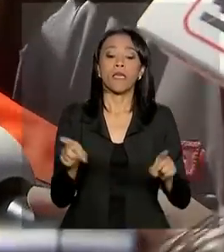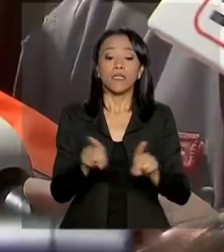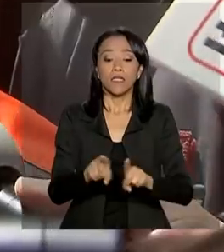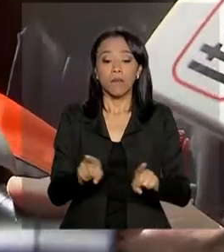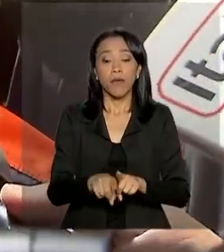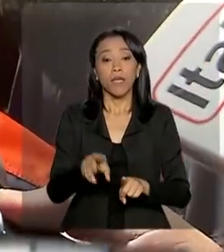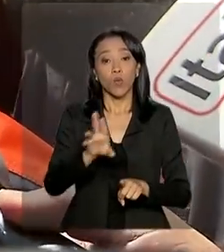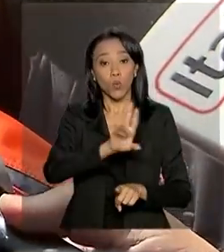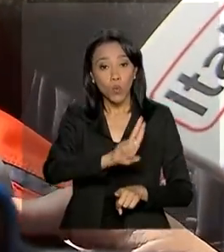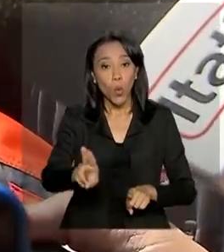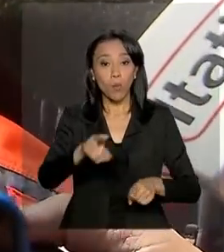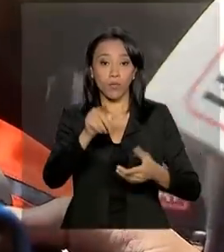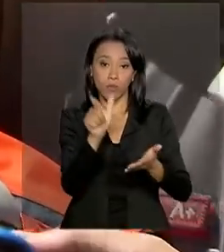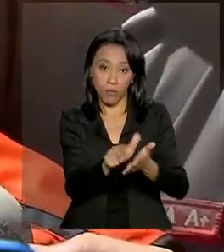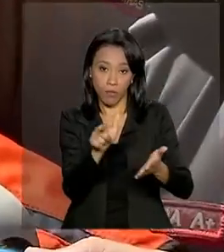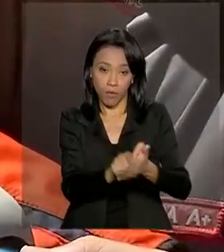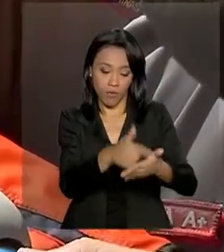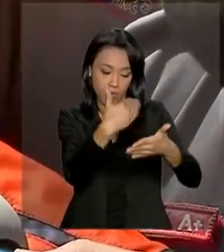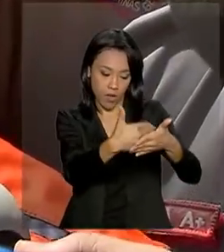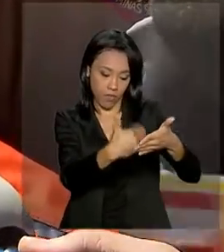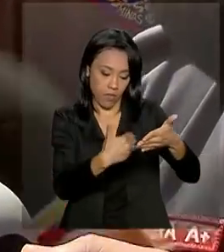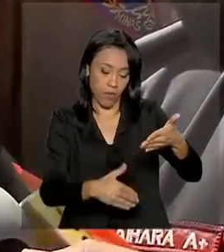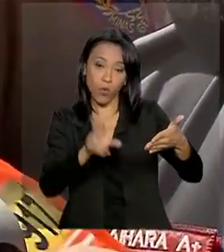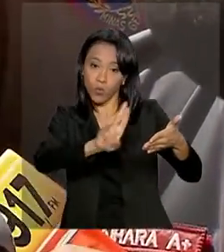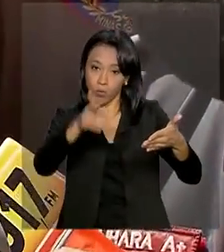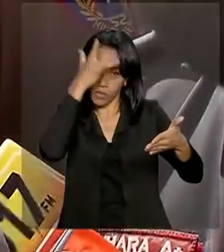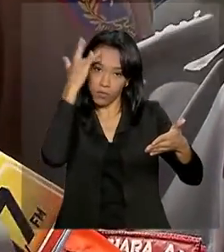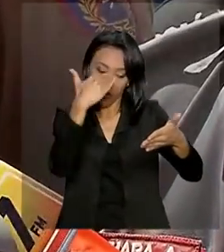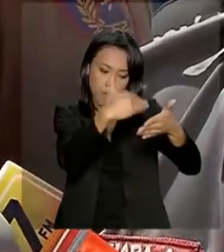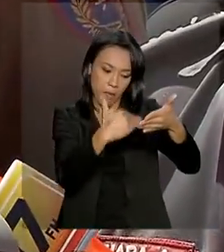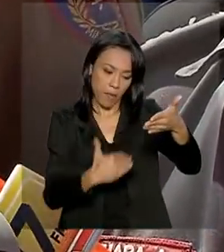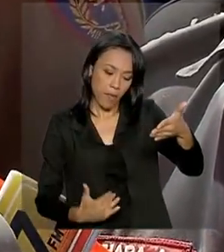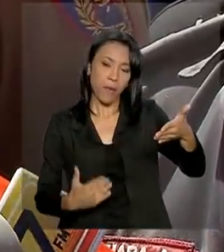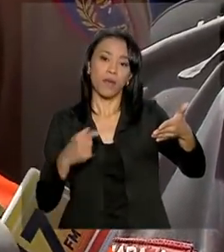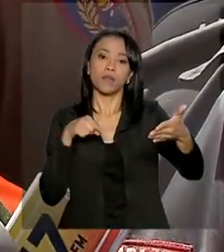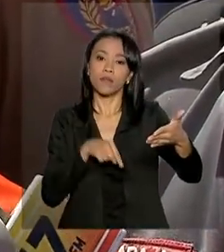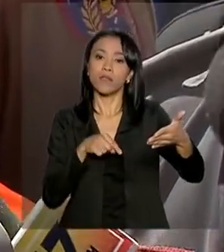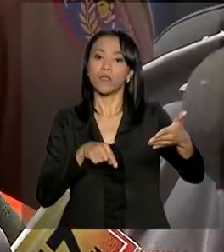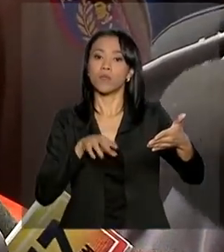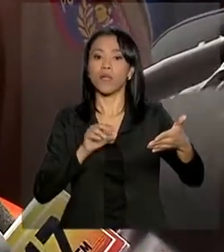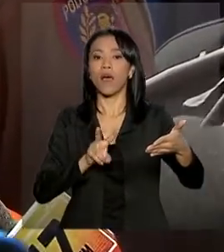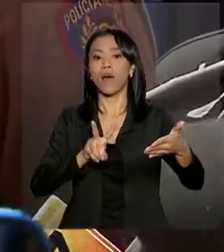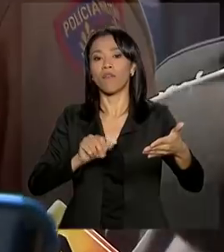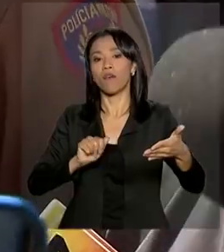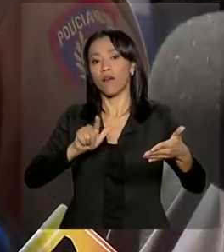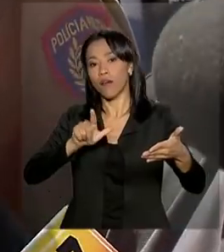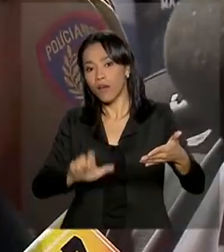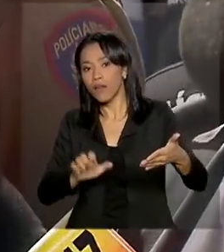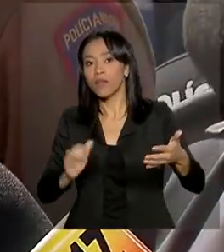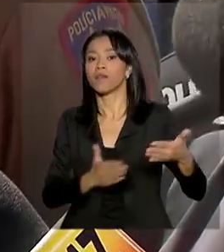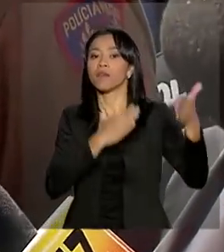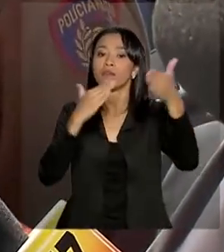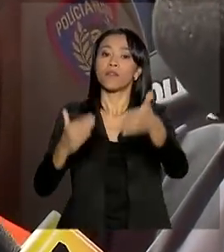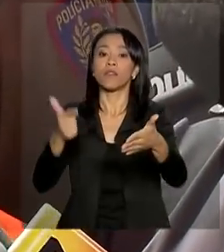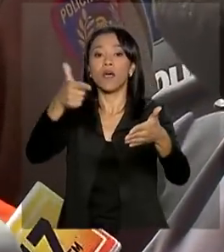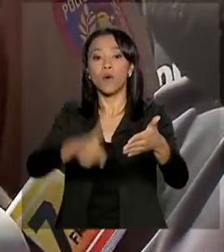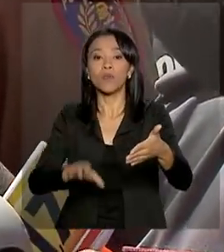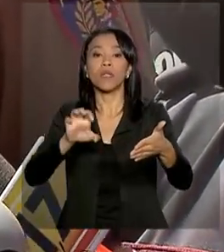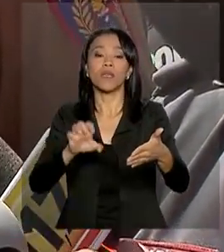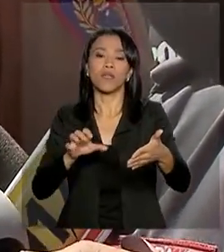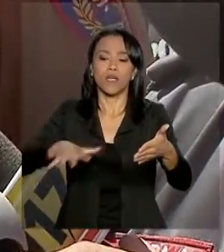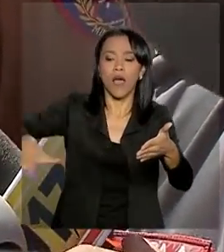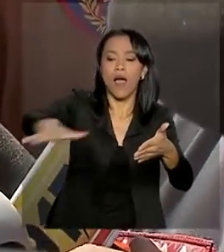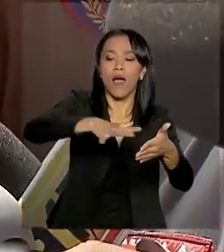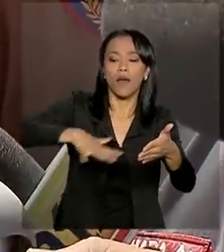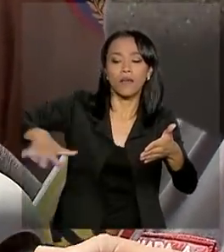A unificação das listas estão sendo feitas. A unificação das listas, tanto da Vale, como as listas da Estação do Conhecimento,